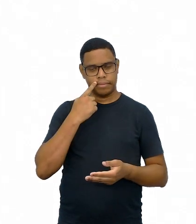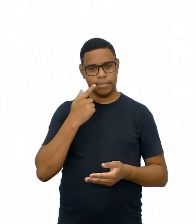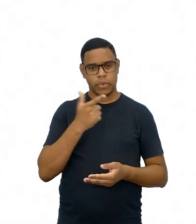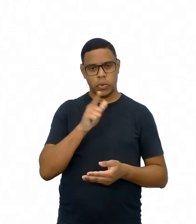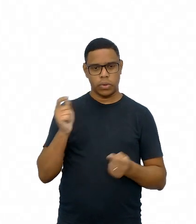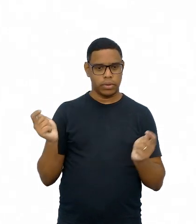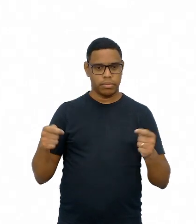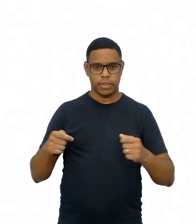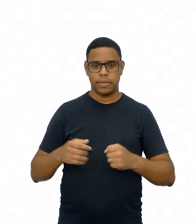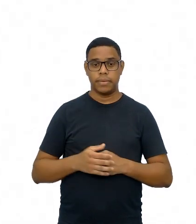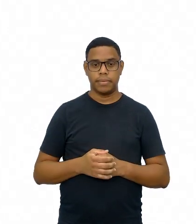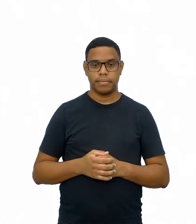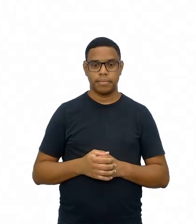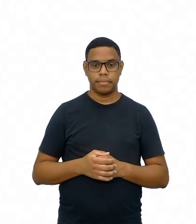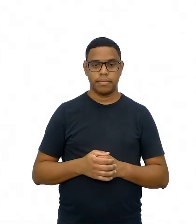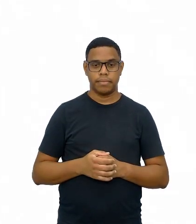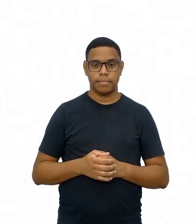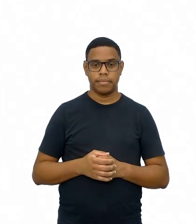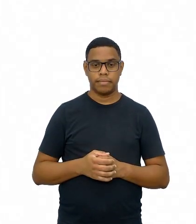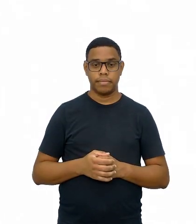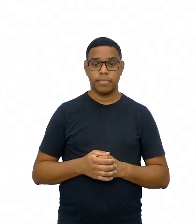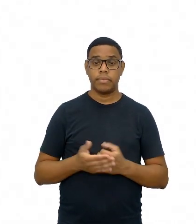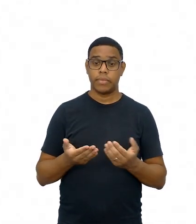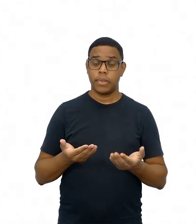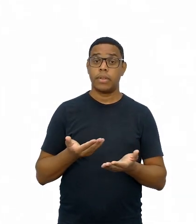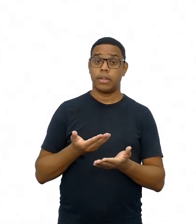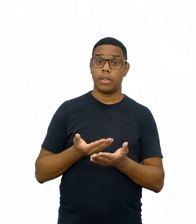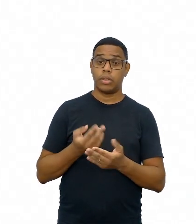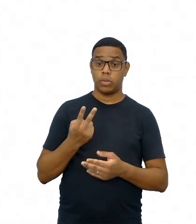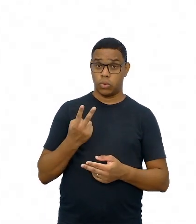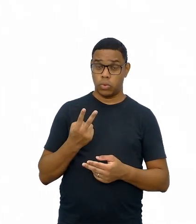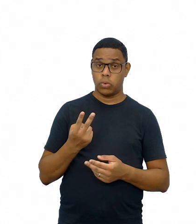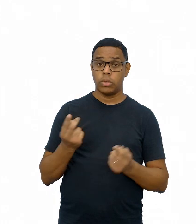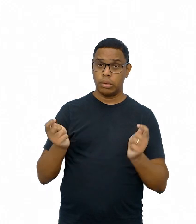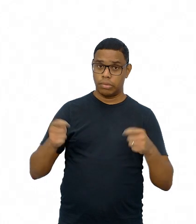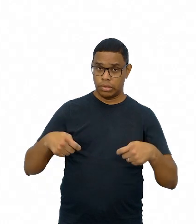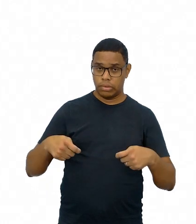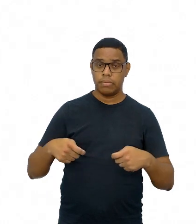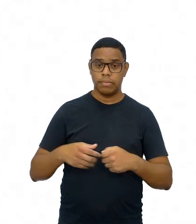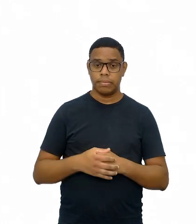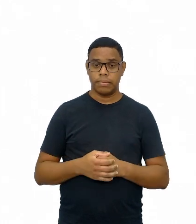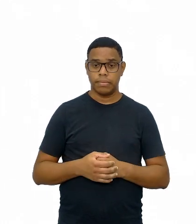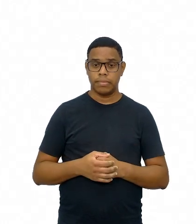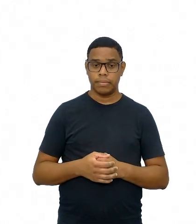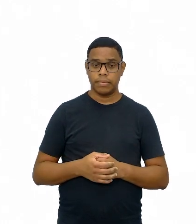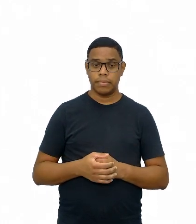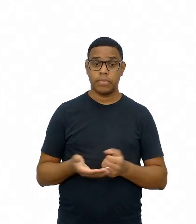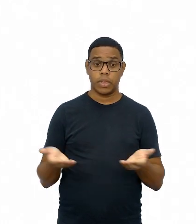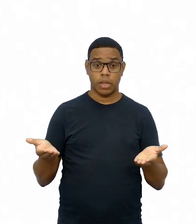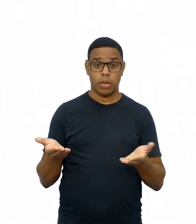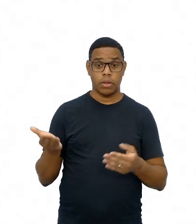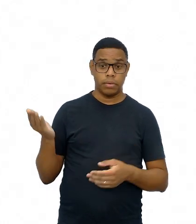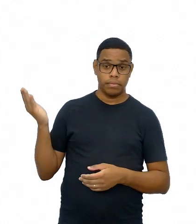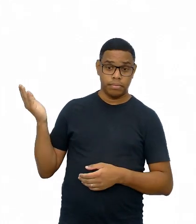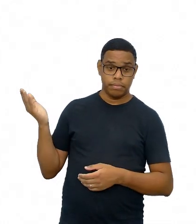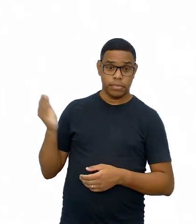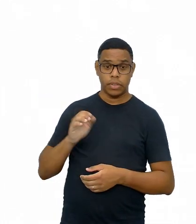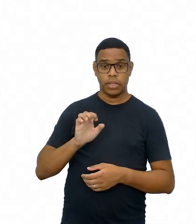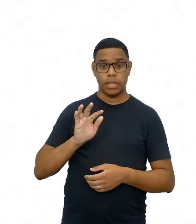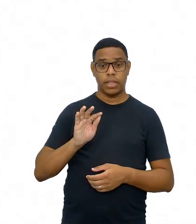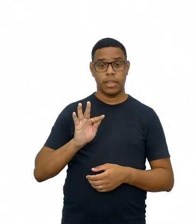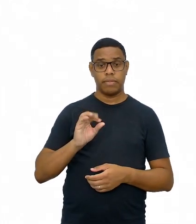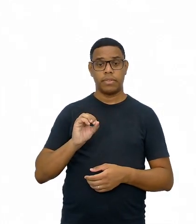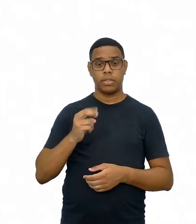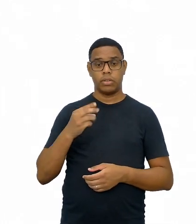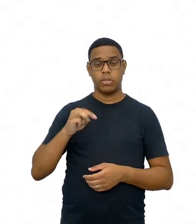outra habilidade. Dentro dessa aula dela, são duas habilidades. Então, nós temos aqui a